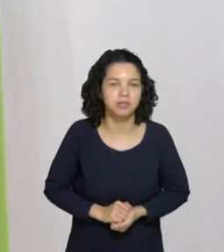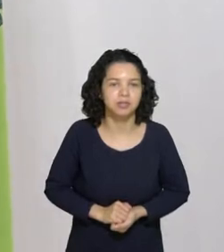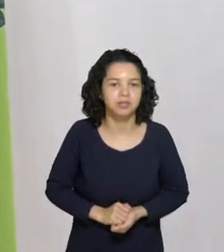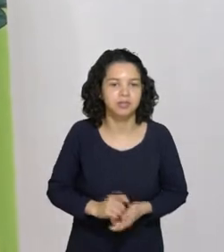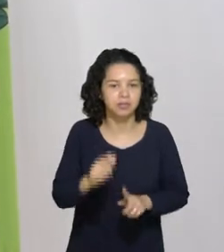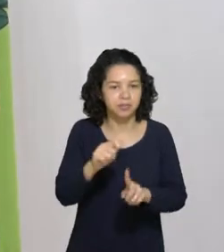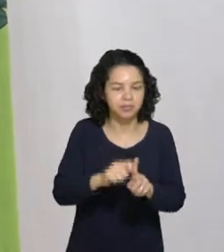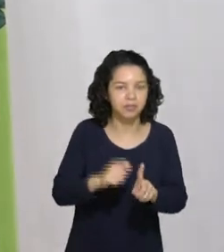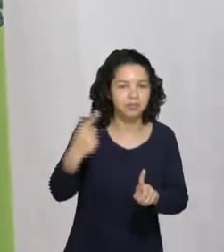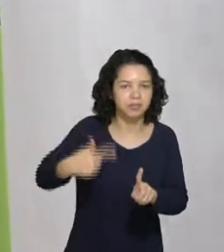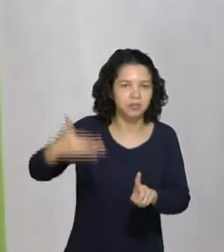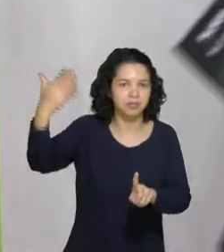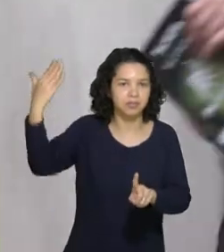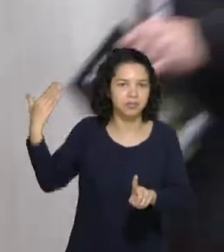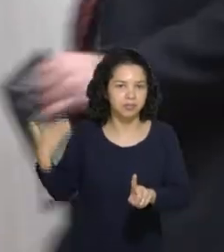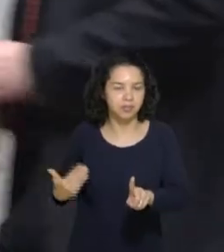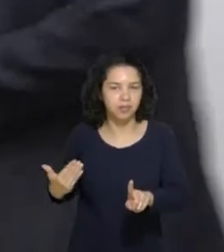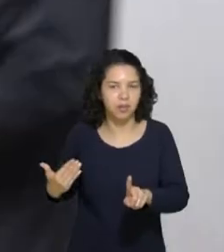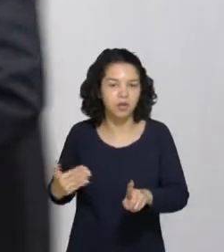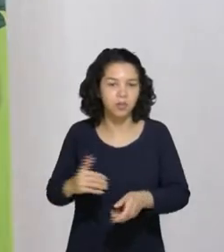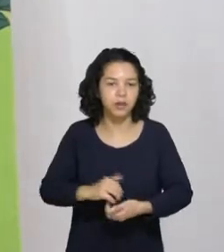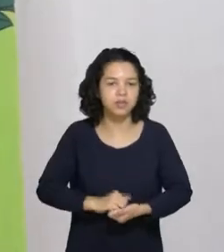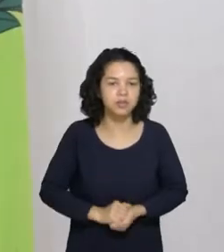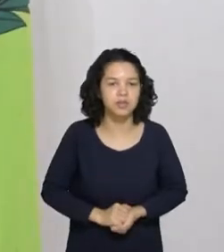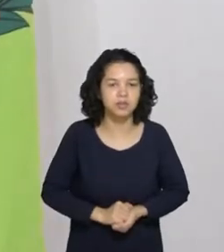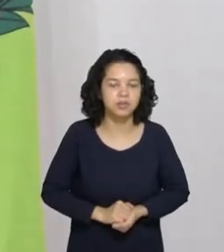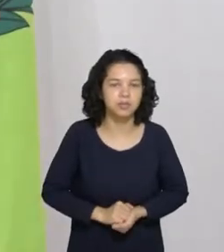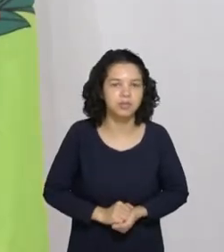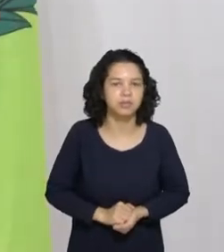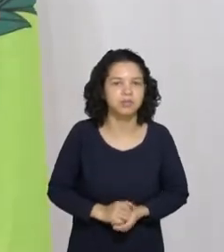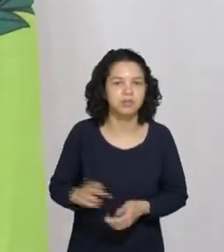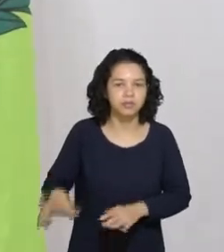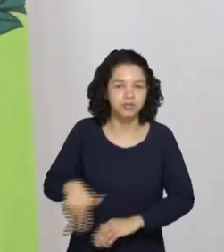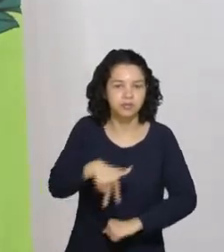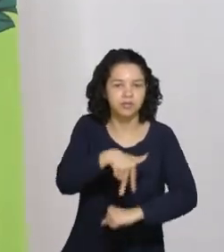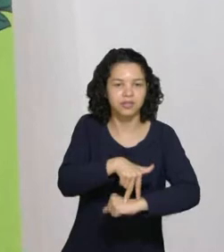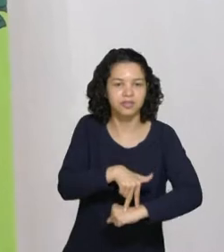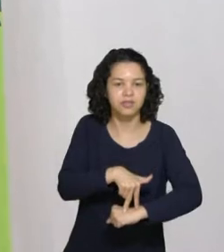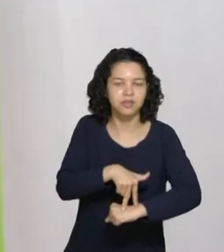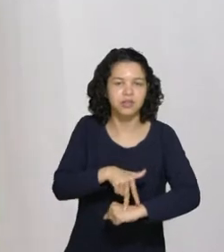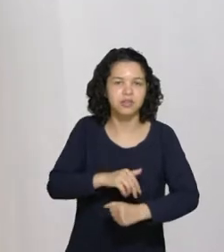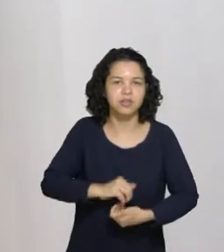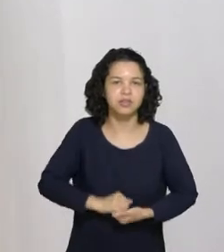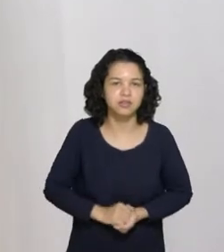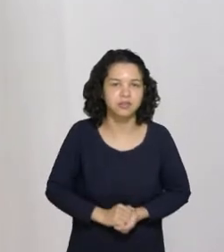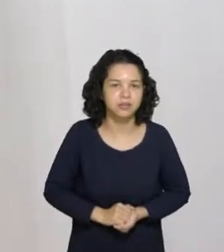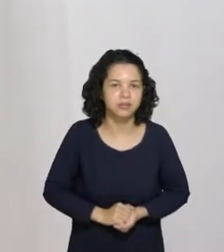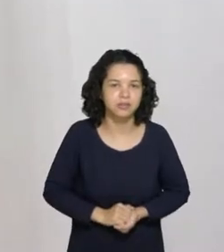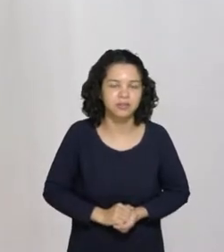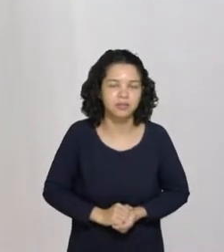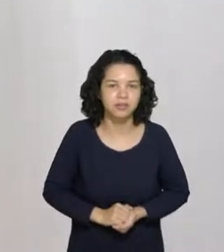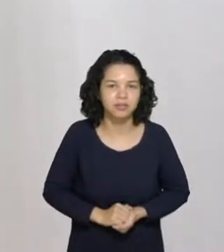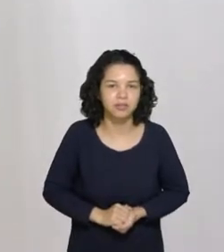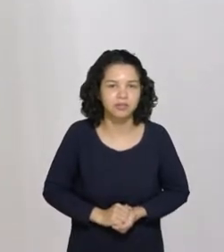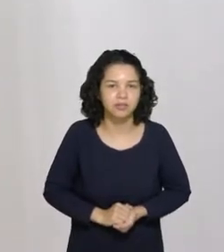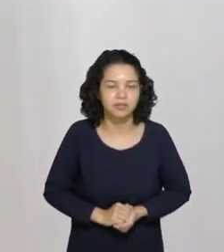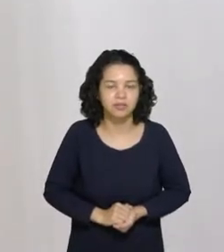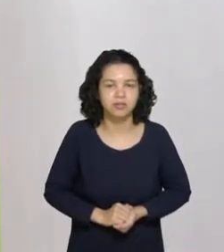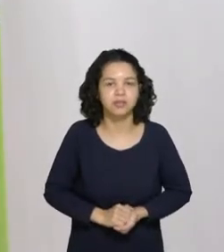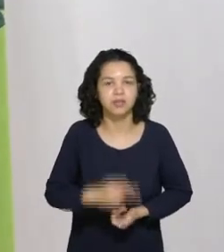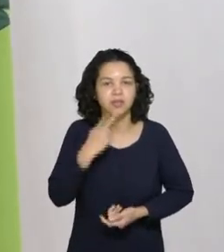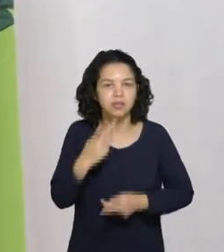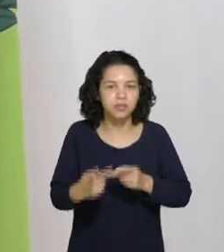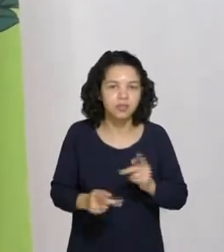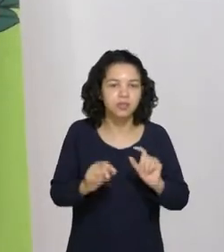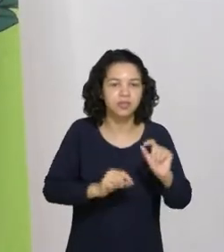atrás, subiram aqui na tribuna, falaram que iam